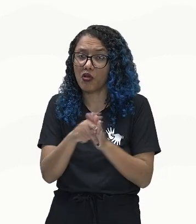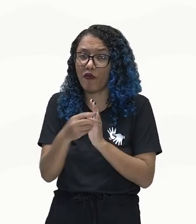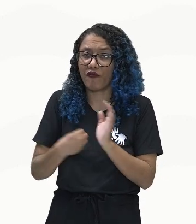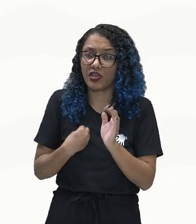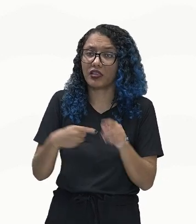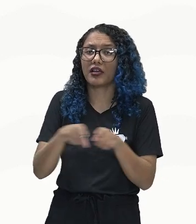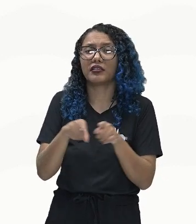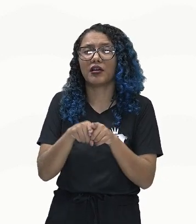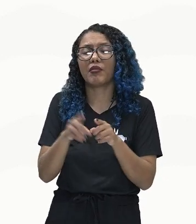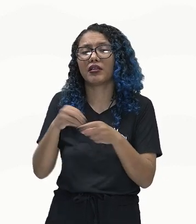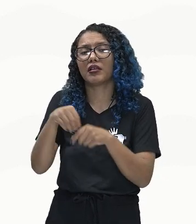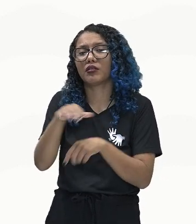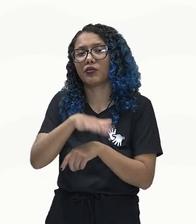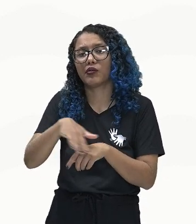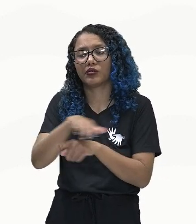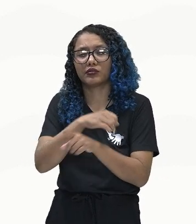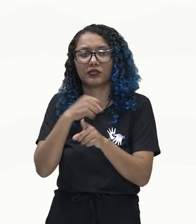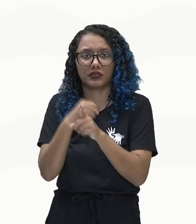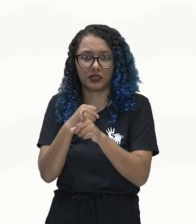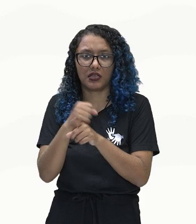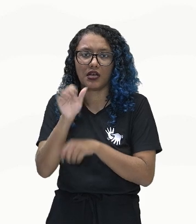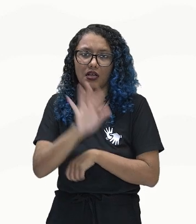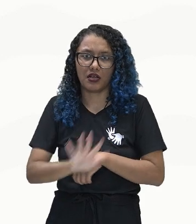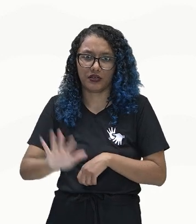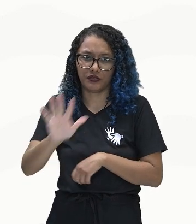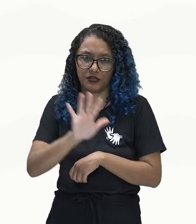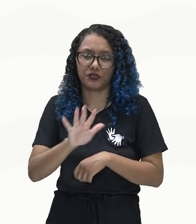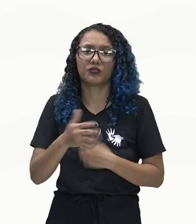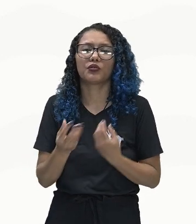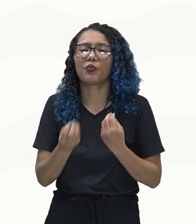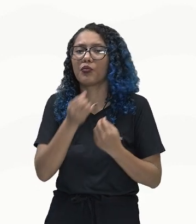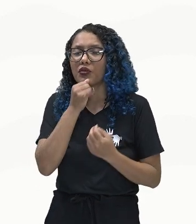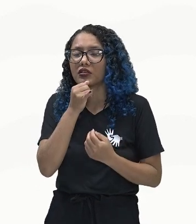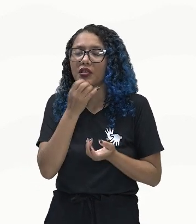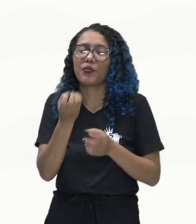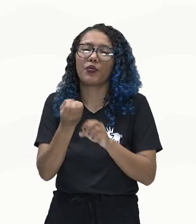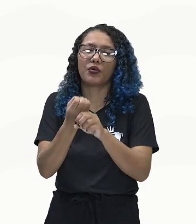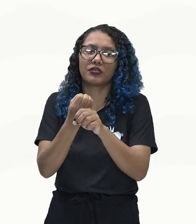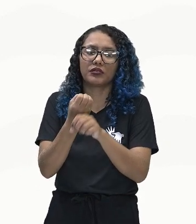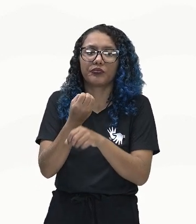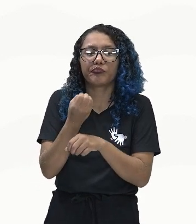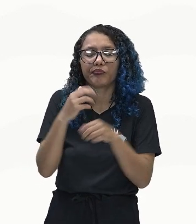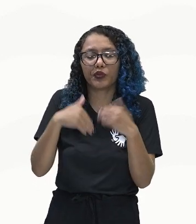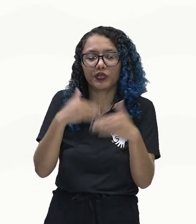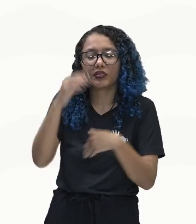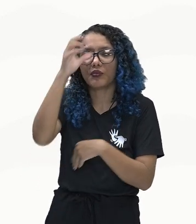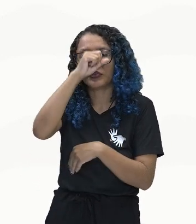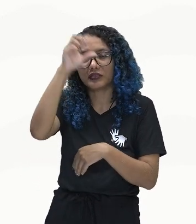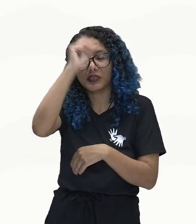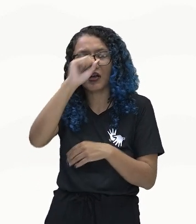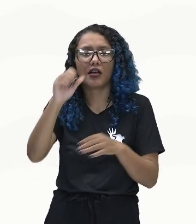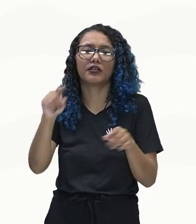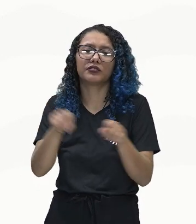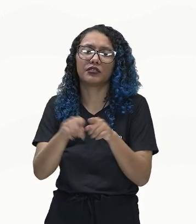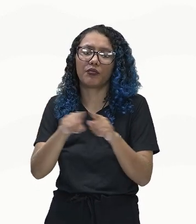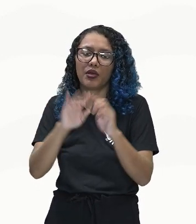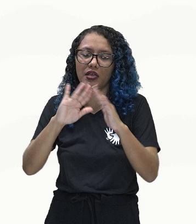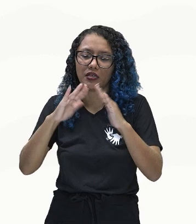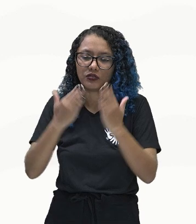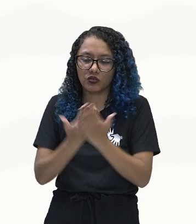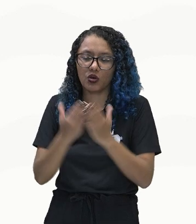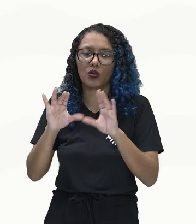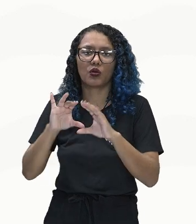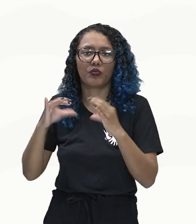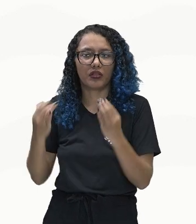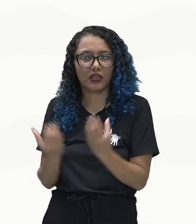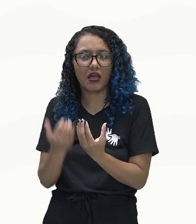participação ativa dos alunos no processo de aprendizagem, no ambiente escolar, na comunidade, promovendo a esse